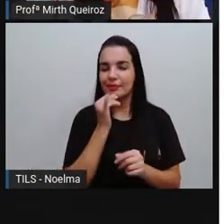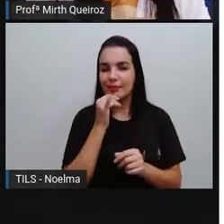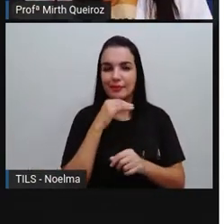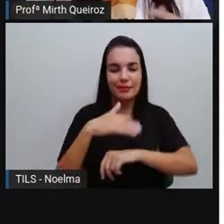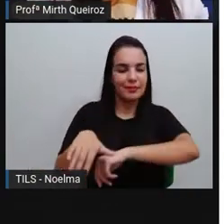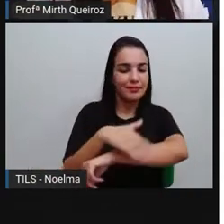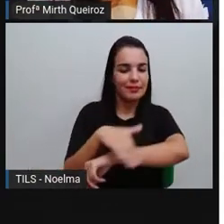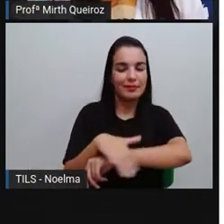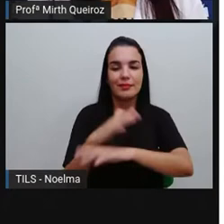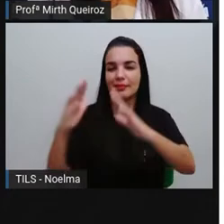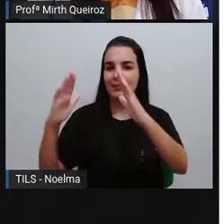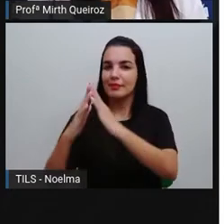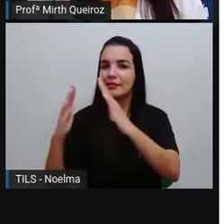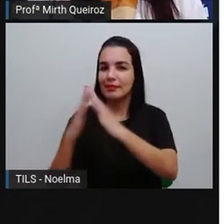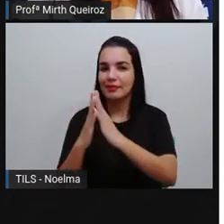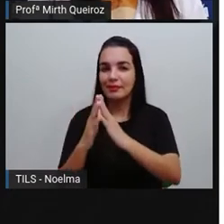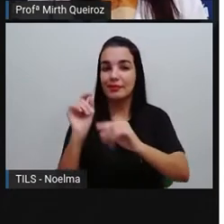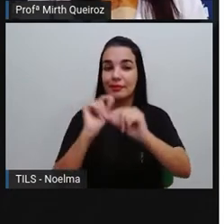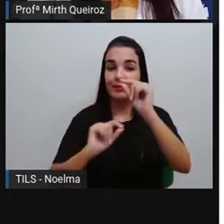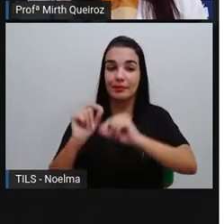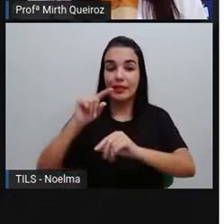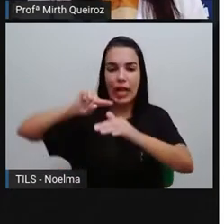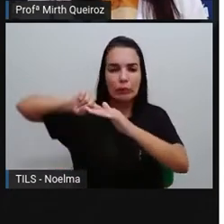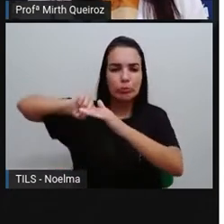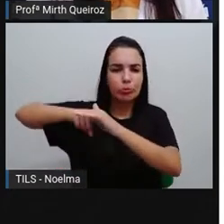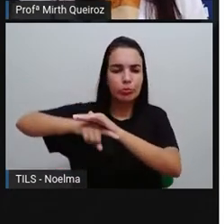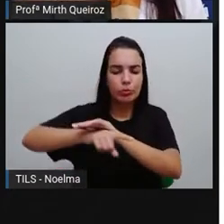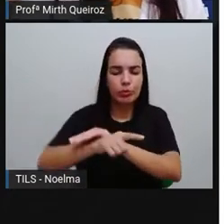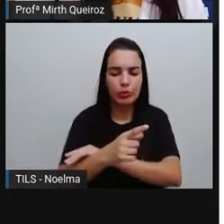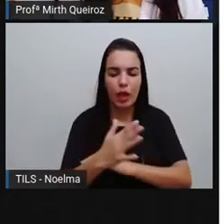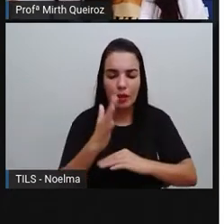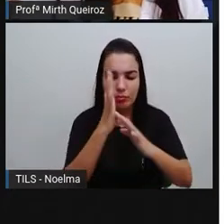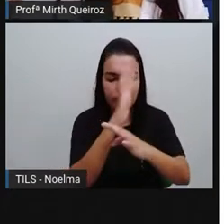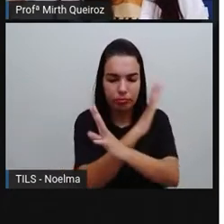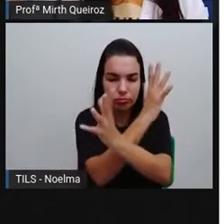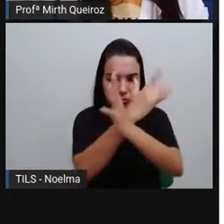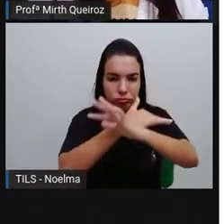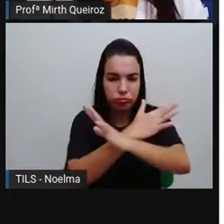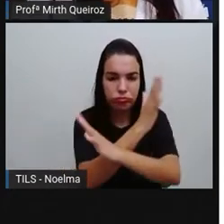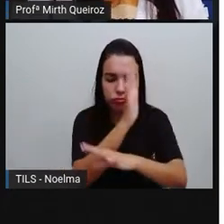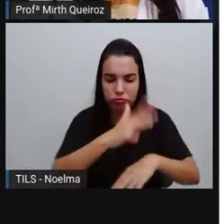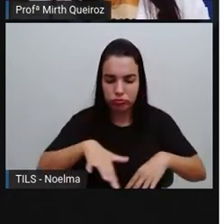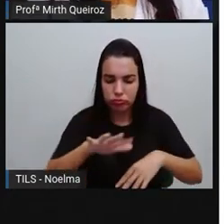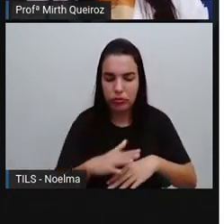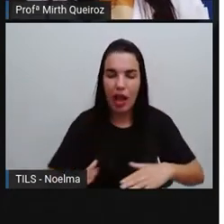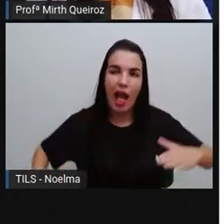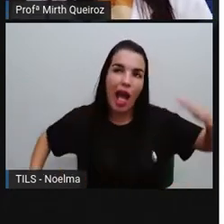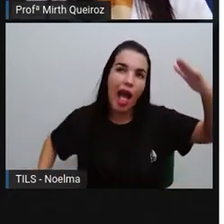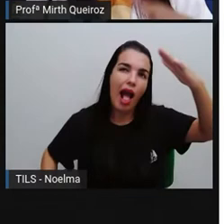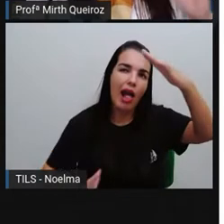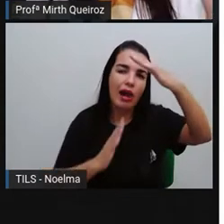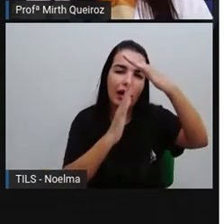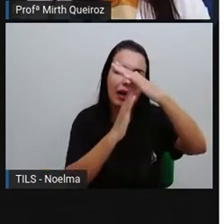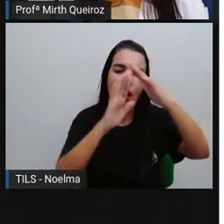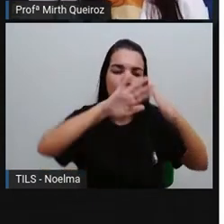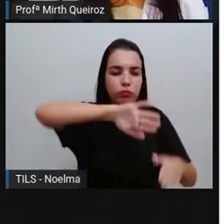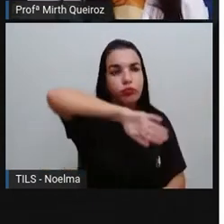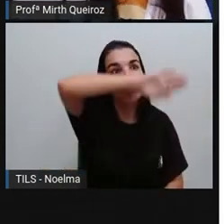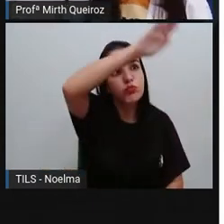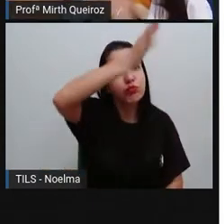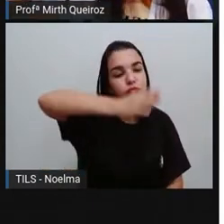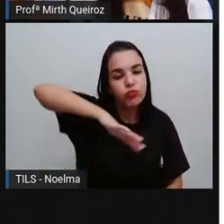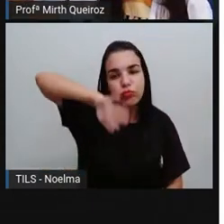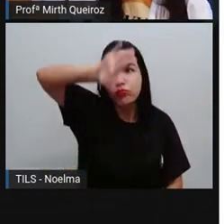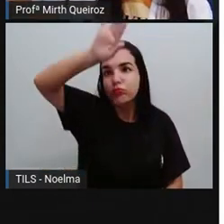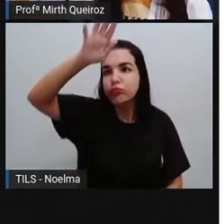endereço. Desde a profundeza de um oceano até o topo da montanha. Aí nós vamos ter ecossistemas marinhos,